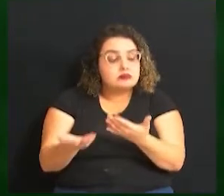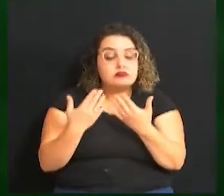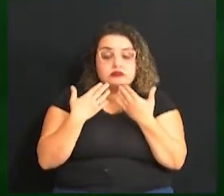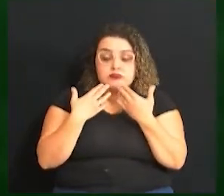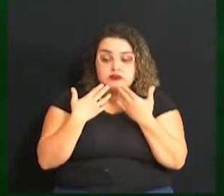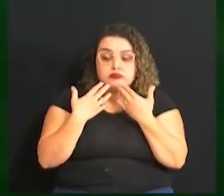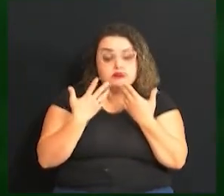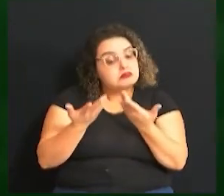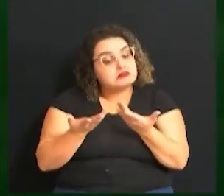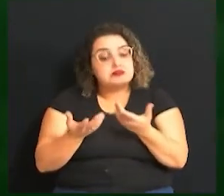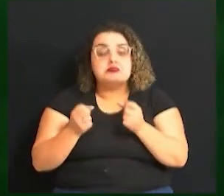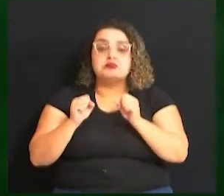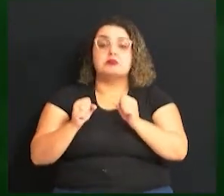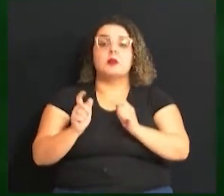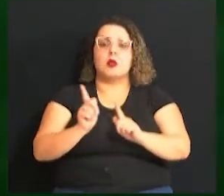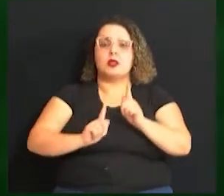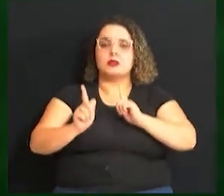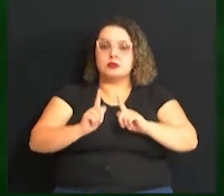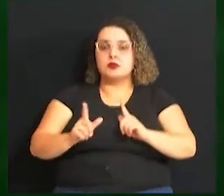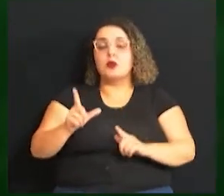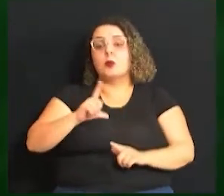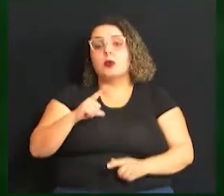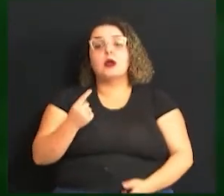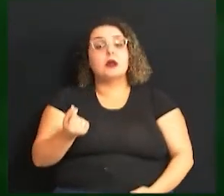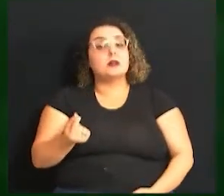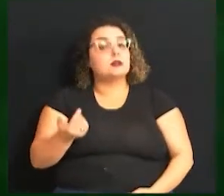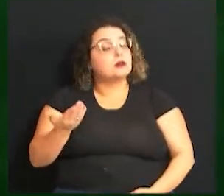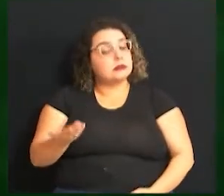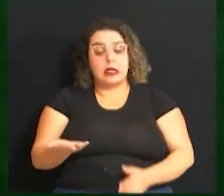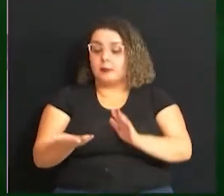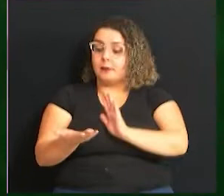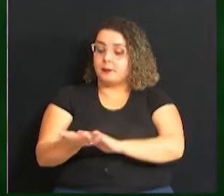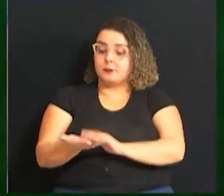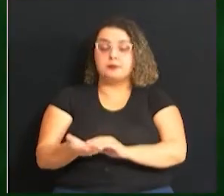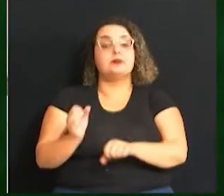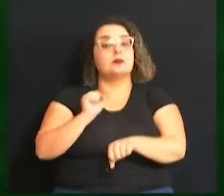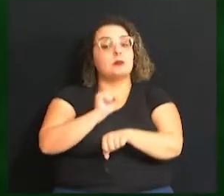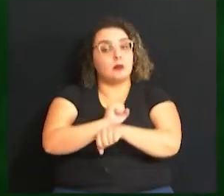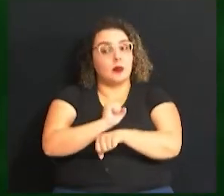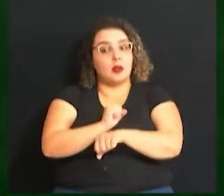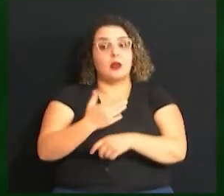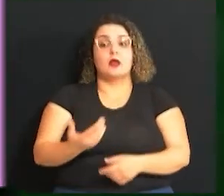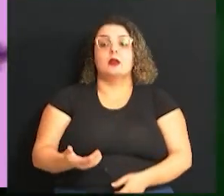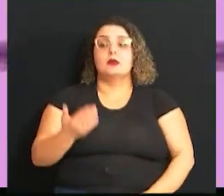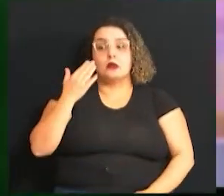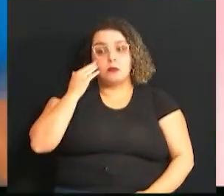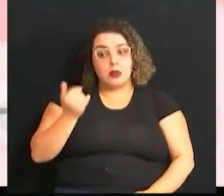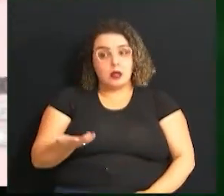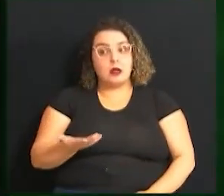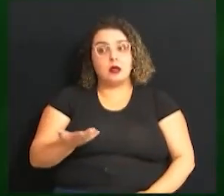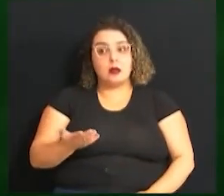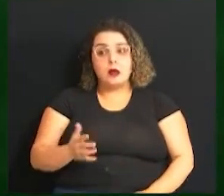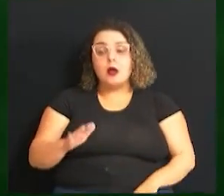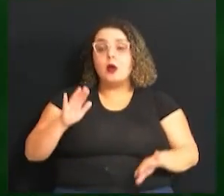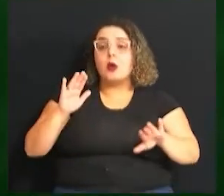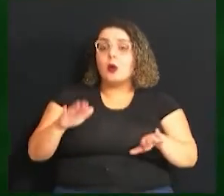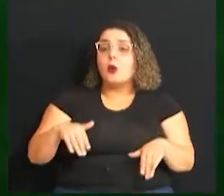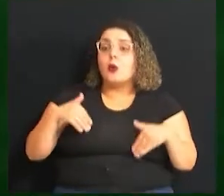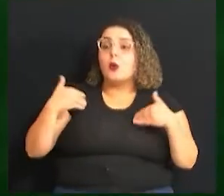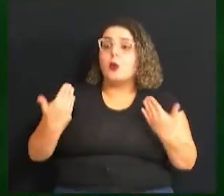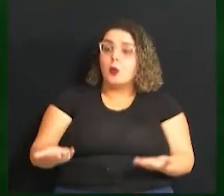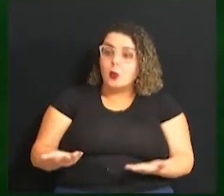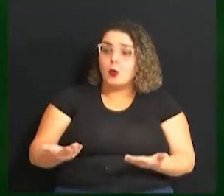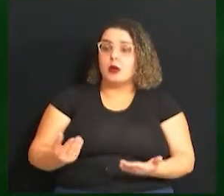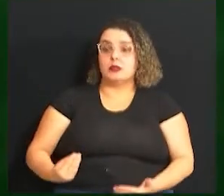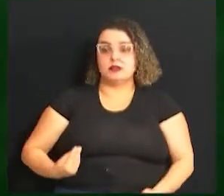possível você gerenciar o que você tem na mão, saber esperar, saber aguardar. Então,